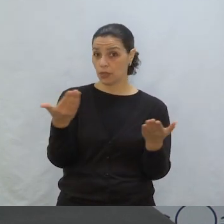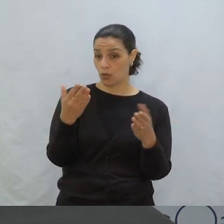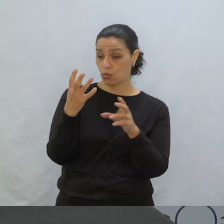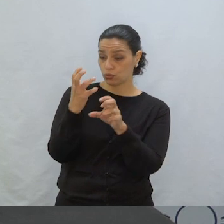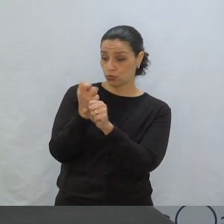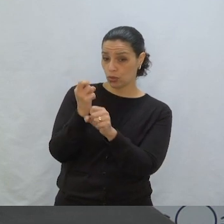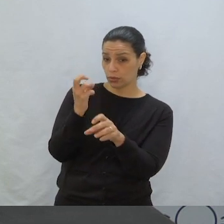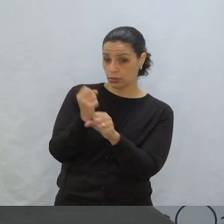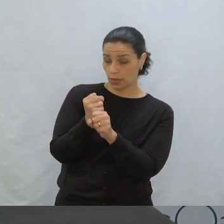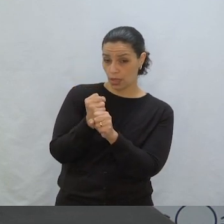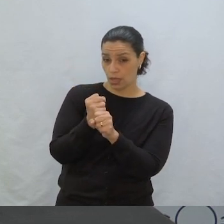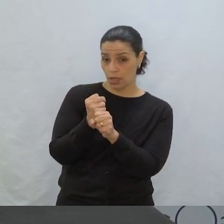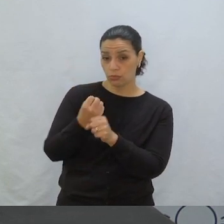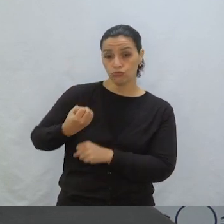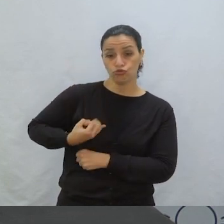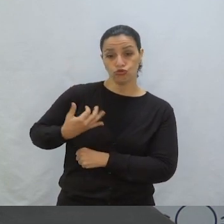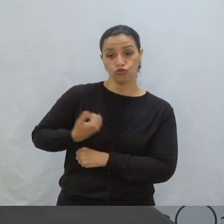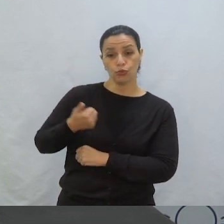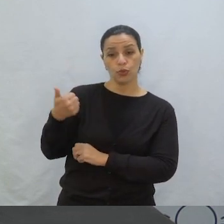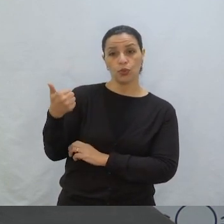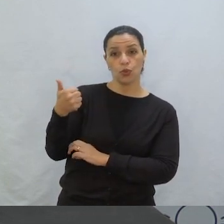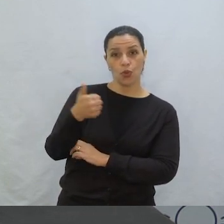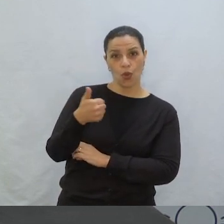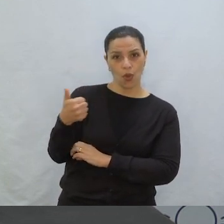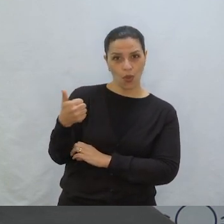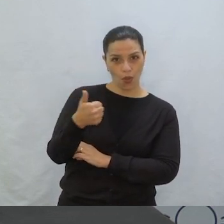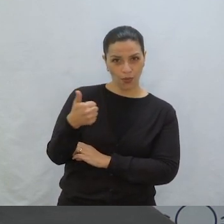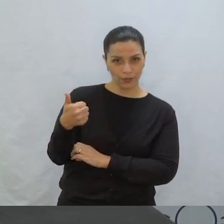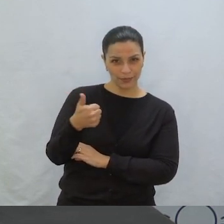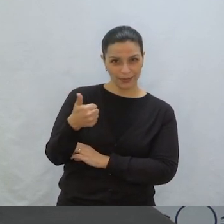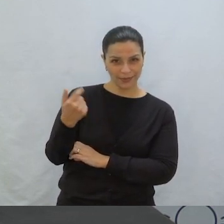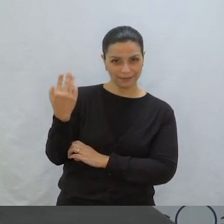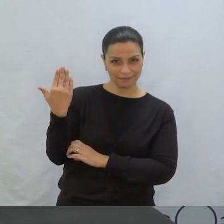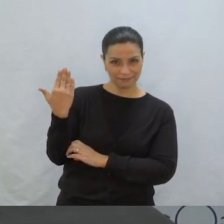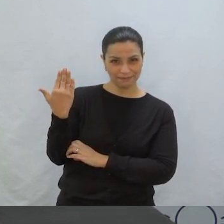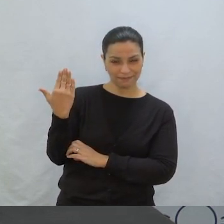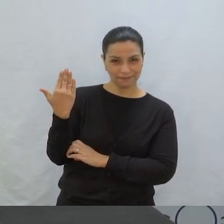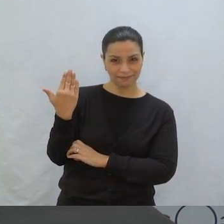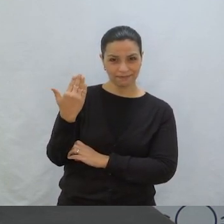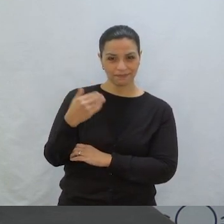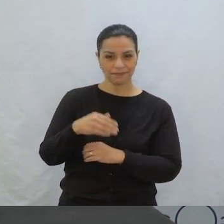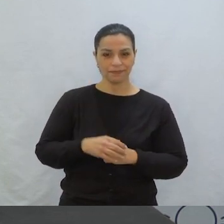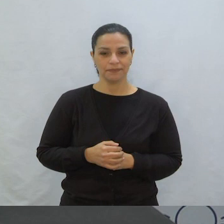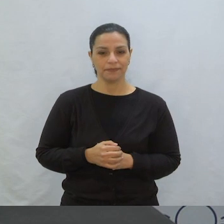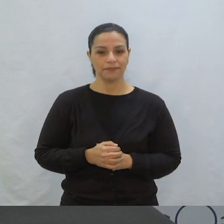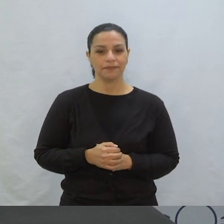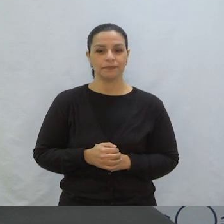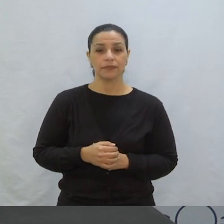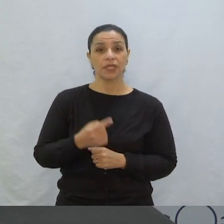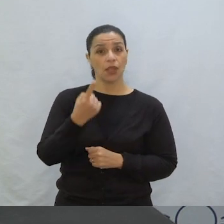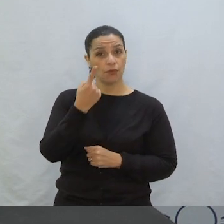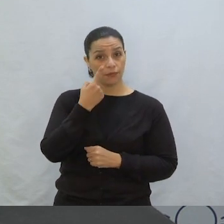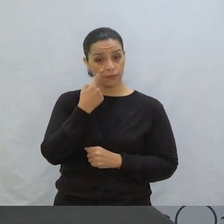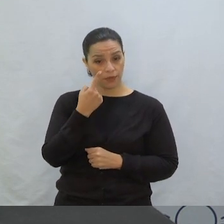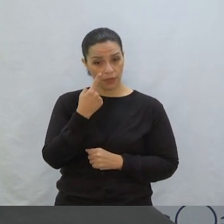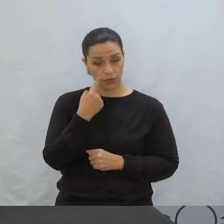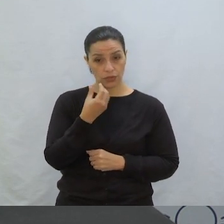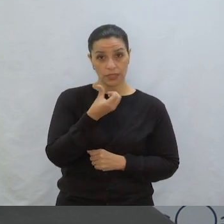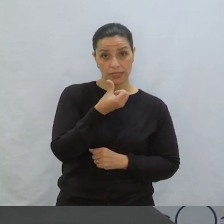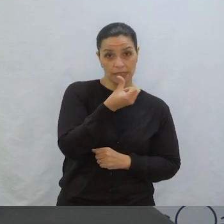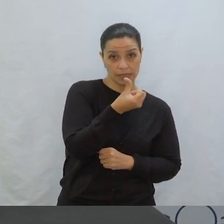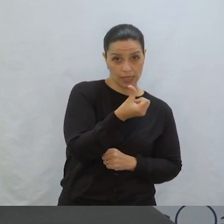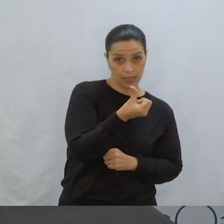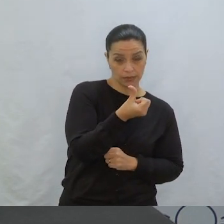1, 2, 3, 4, 5, 6, 7, 8, 9, 10, 11. E separando da sua ficha numérica aí, eu vou separar aqui, número 11.